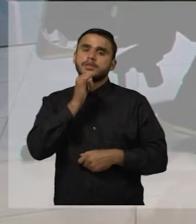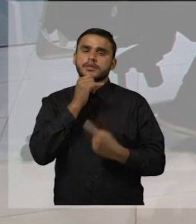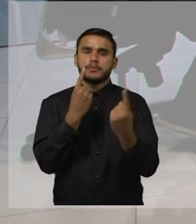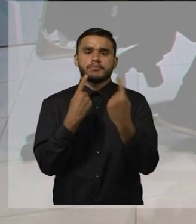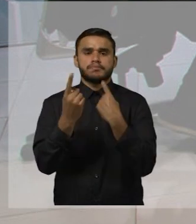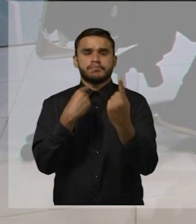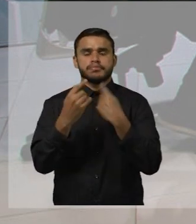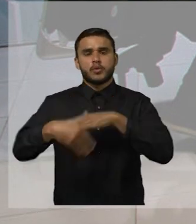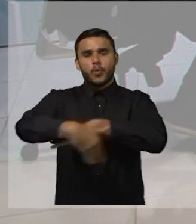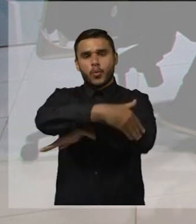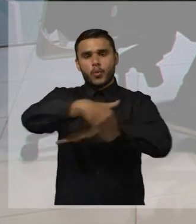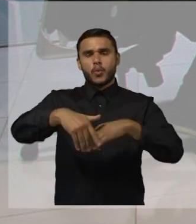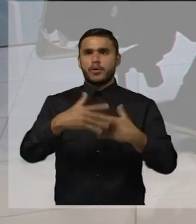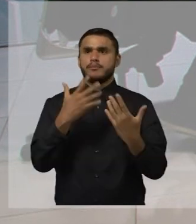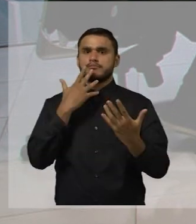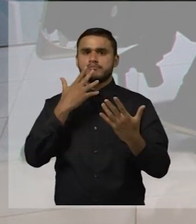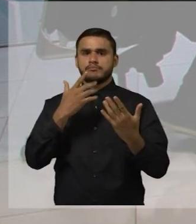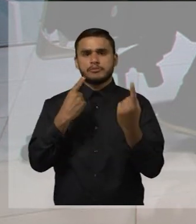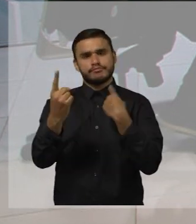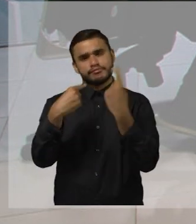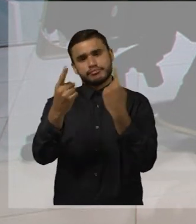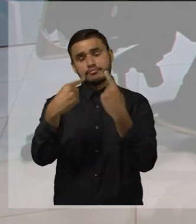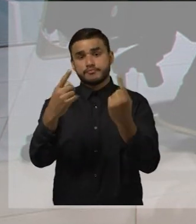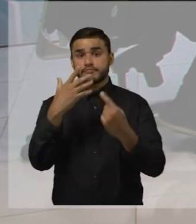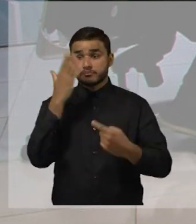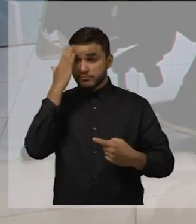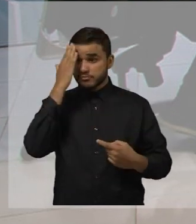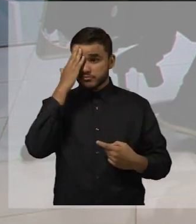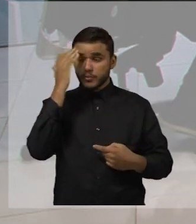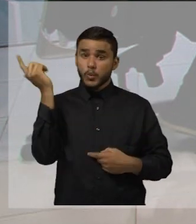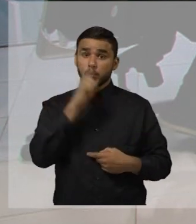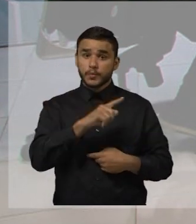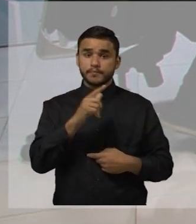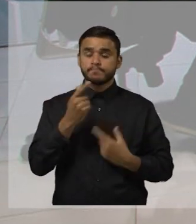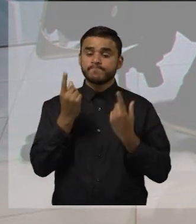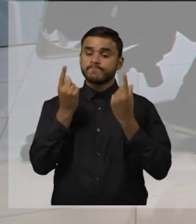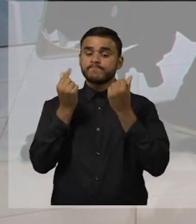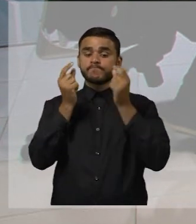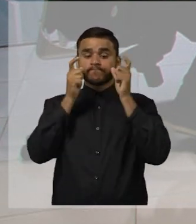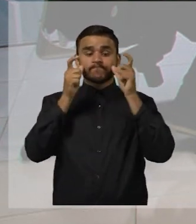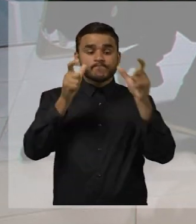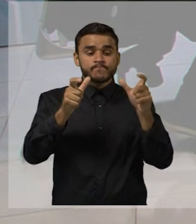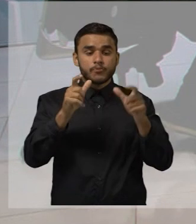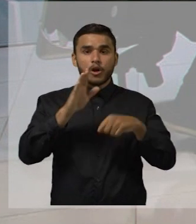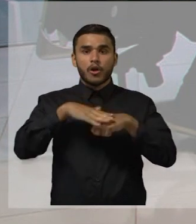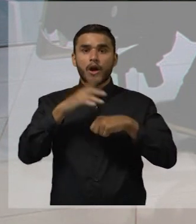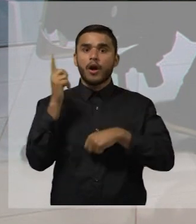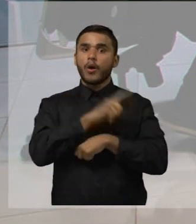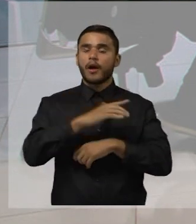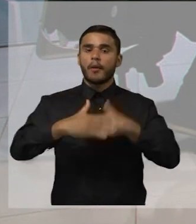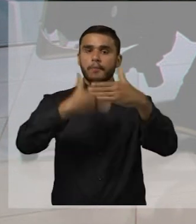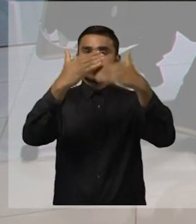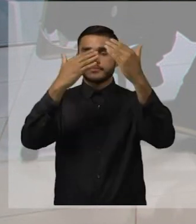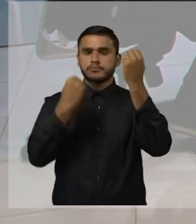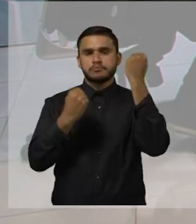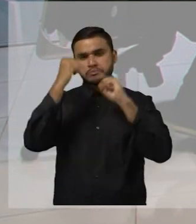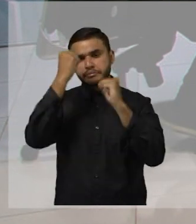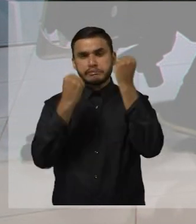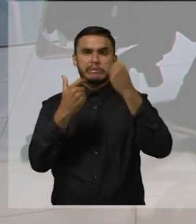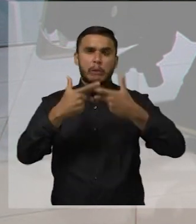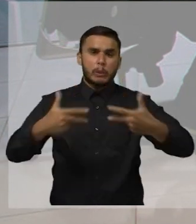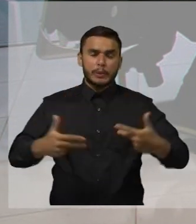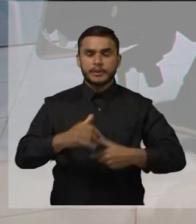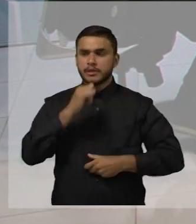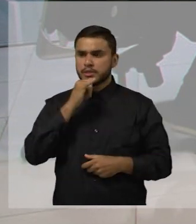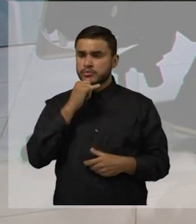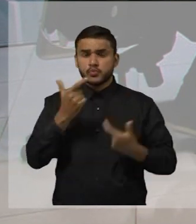de ferrovia, que seja também atrativo para esses investimentos. E só para citar aqui 3 ou 4